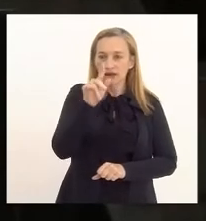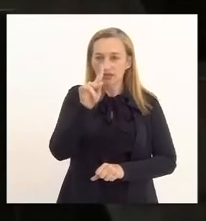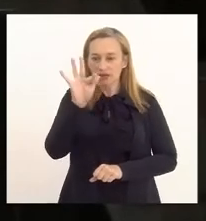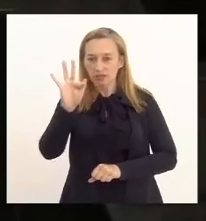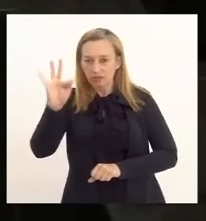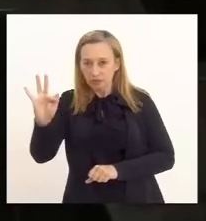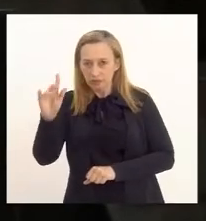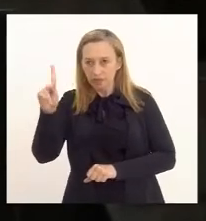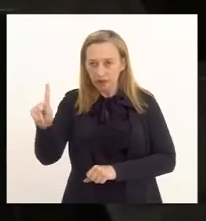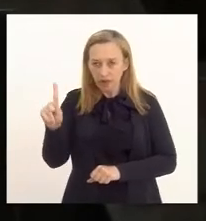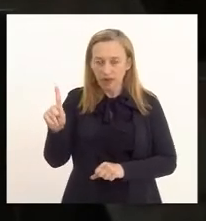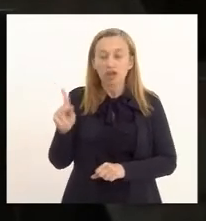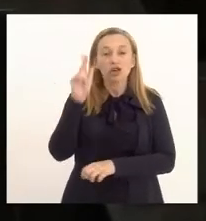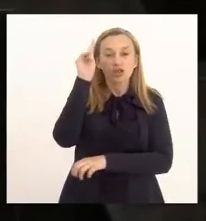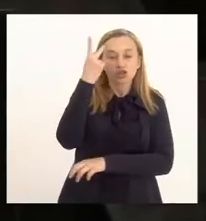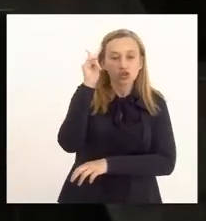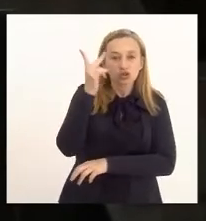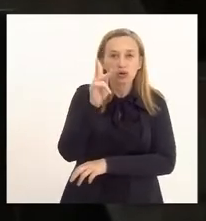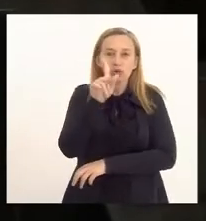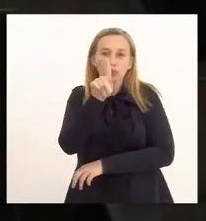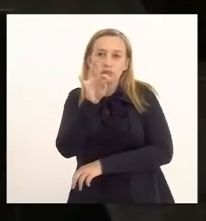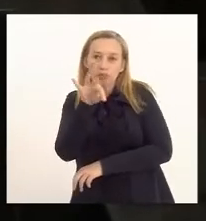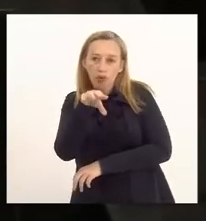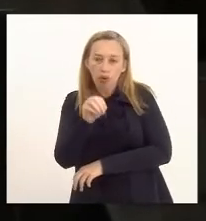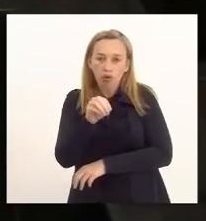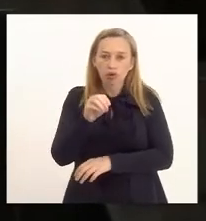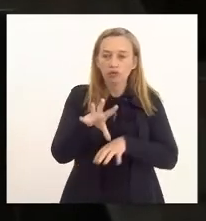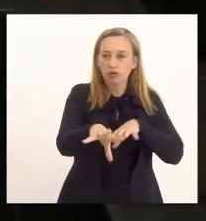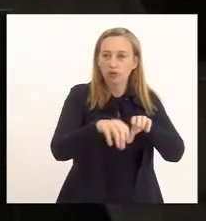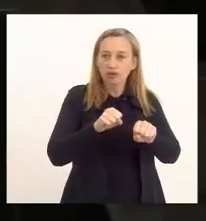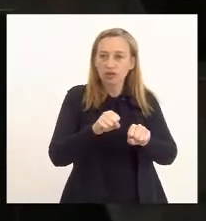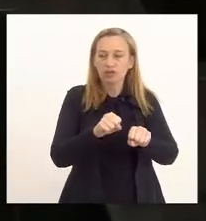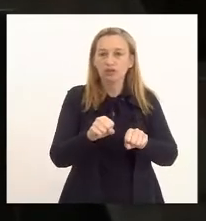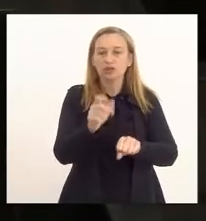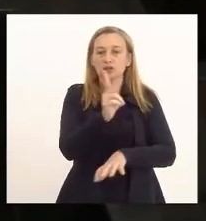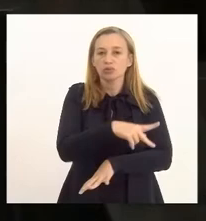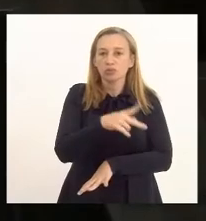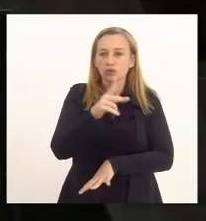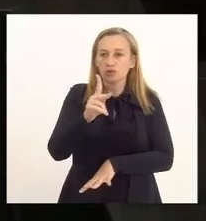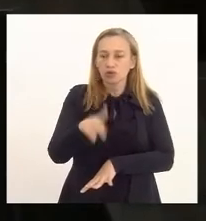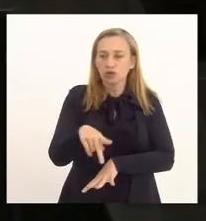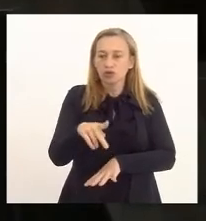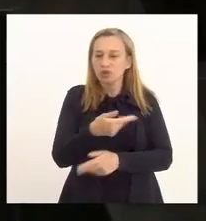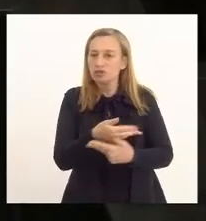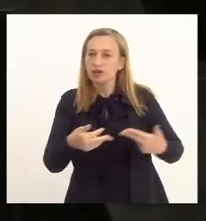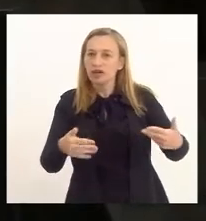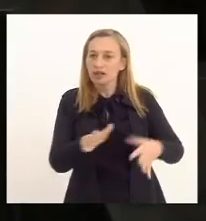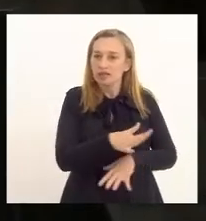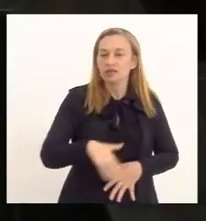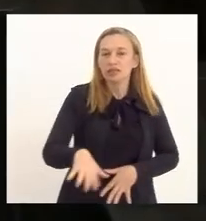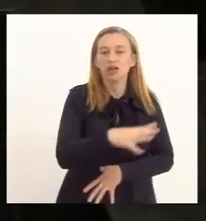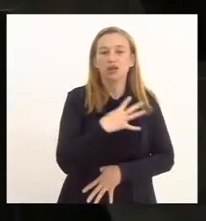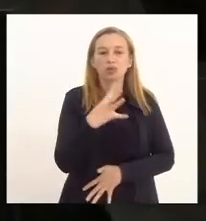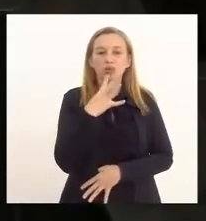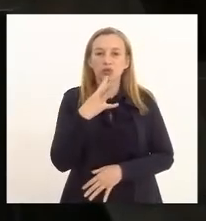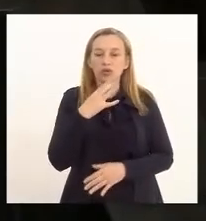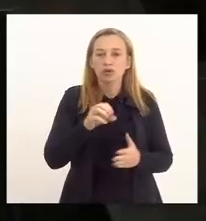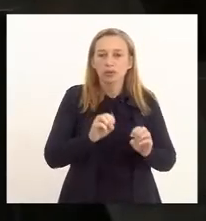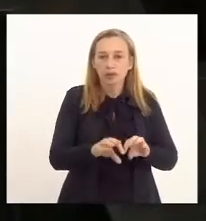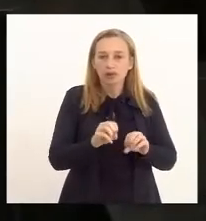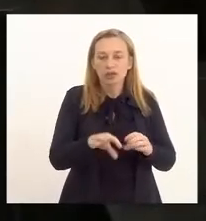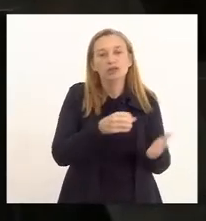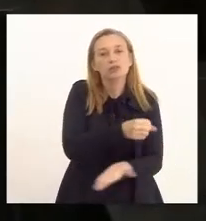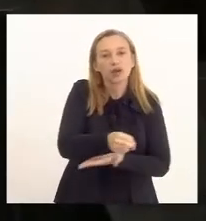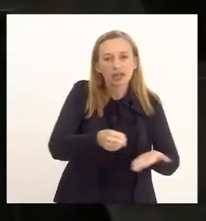FFP, histórico polo de formação de professoras e professores em várias áreas do conhecimento para a educação básica, e que se